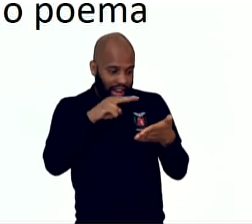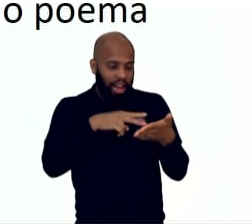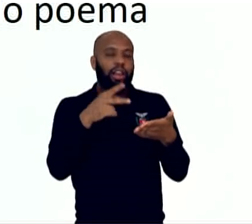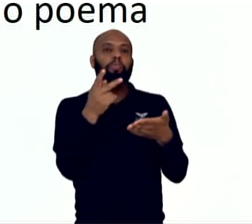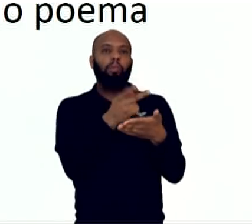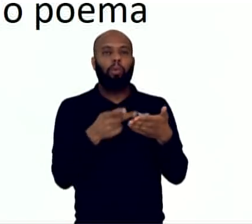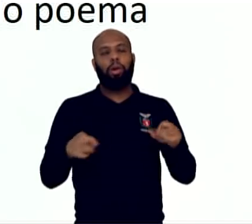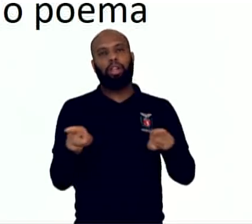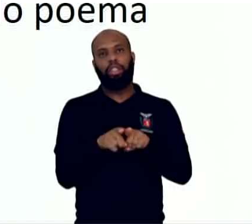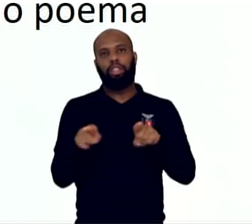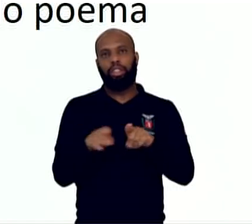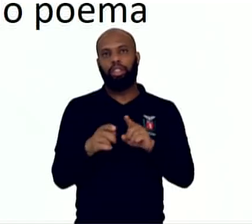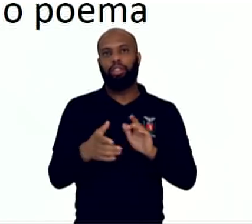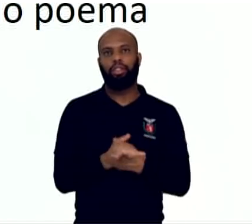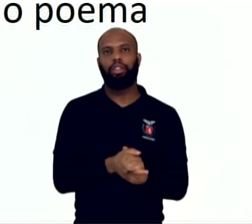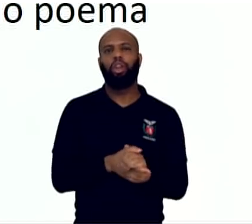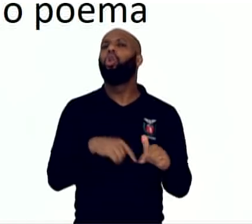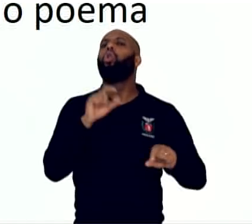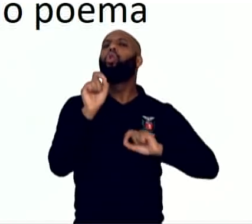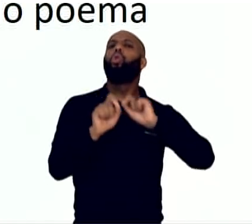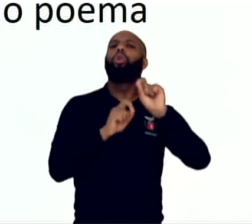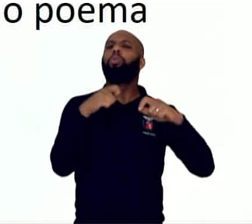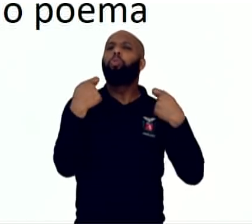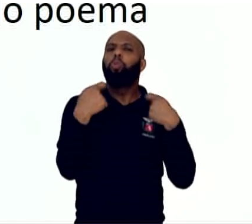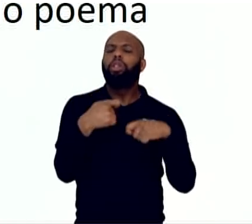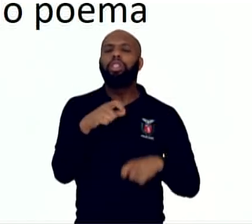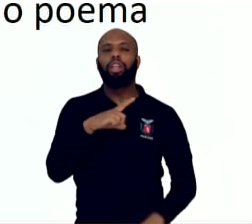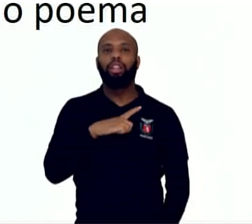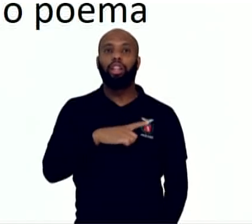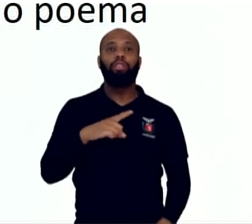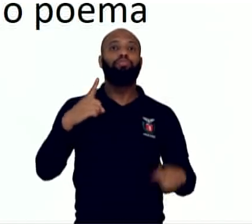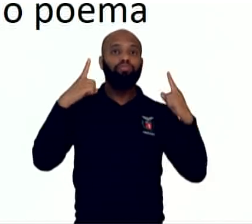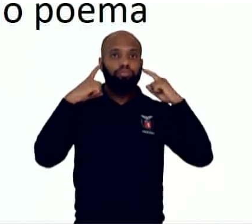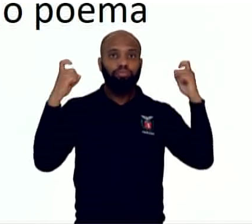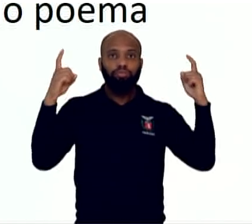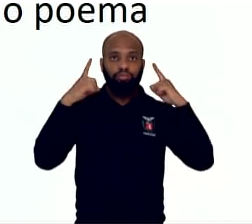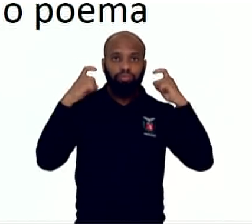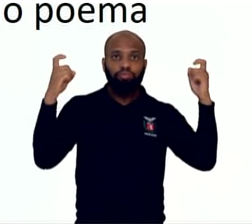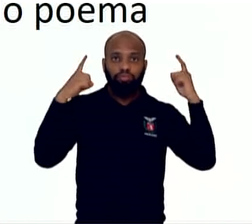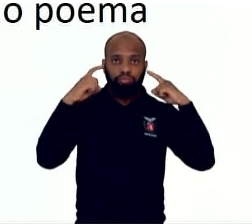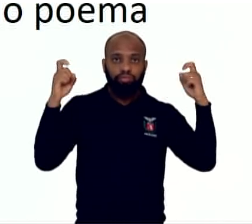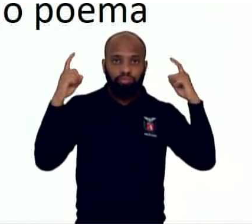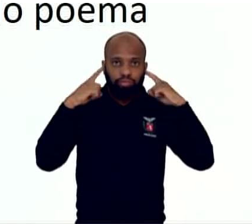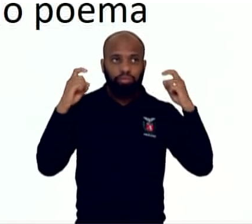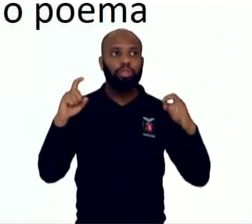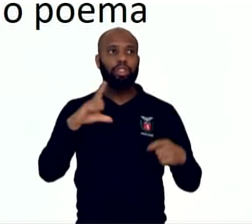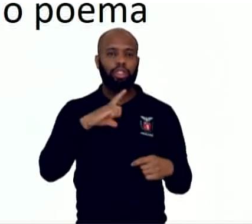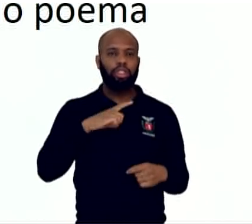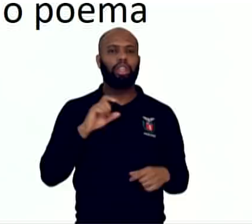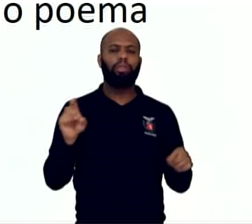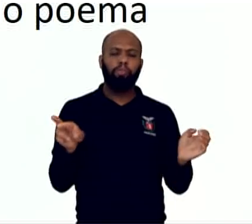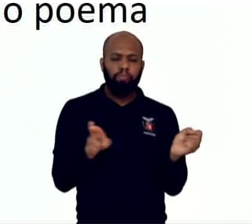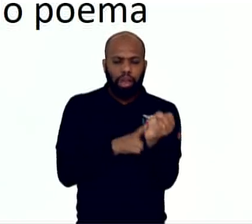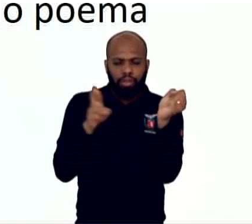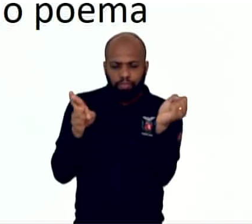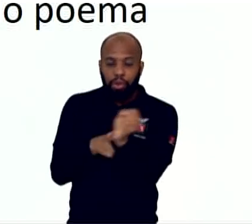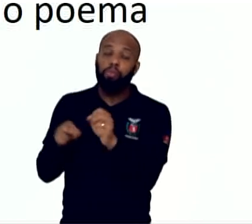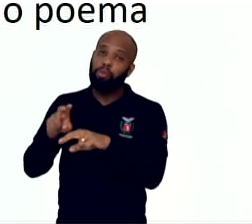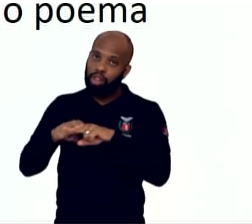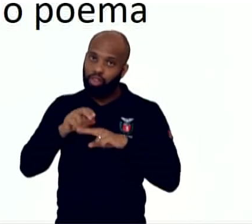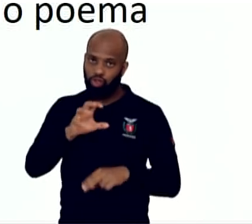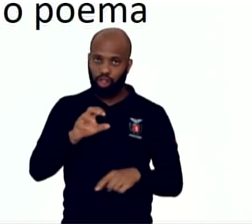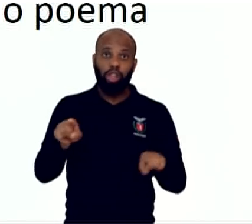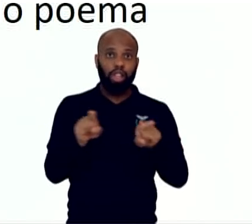também. Então, o que nós temos que levar em conta? A sonoridade, o som que é dado pelo ritmo e pela